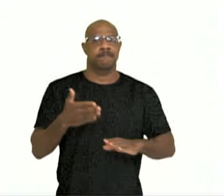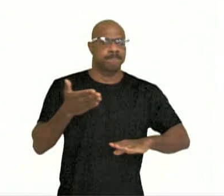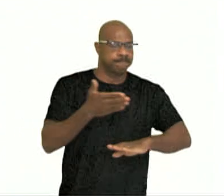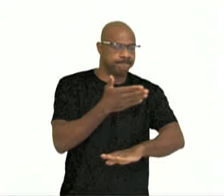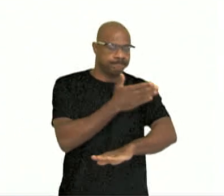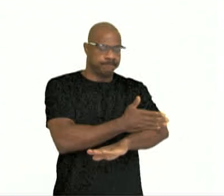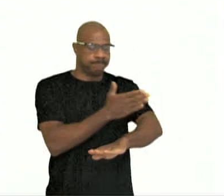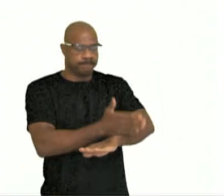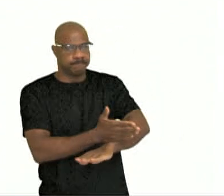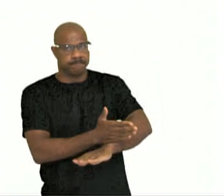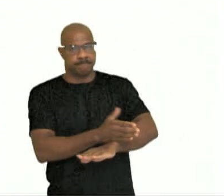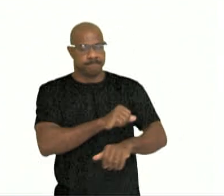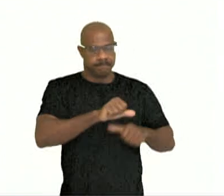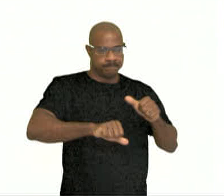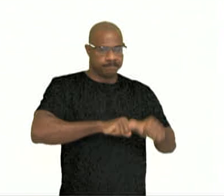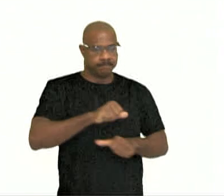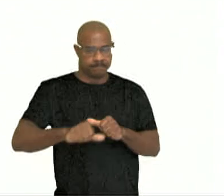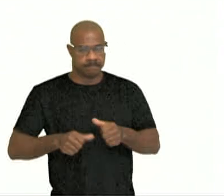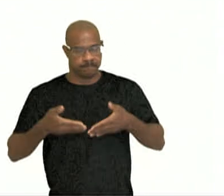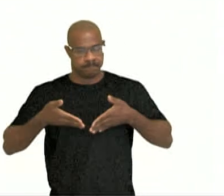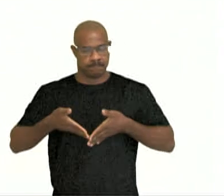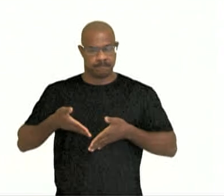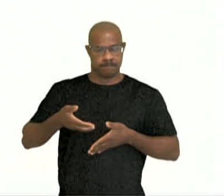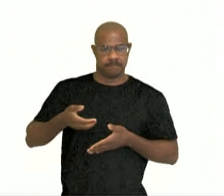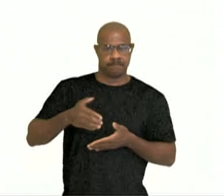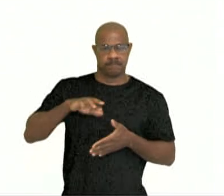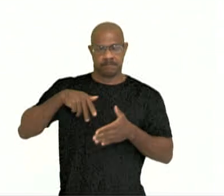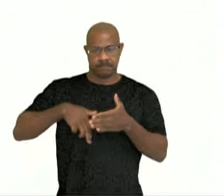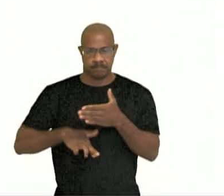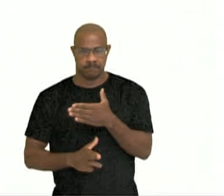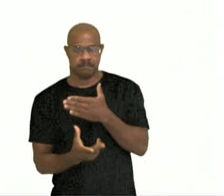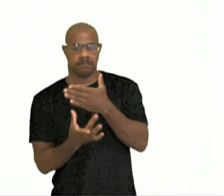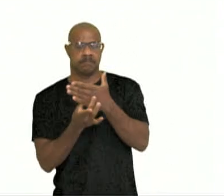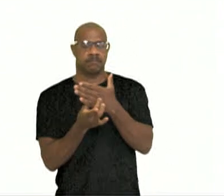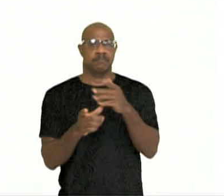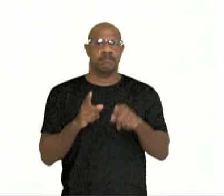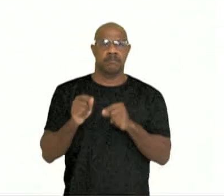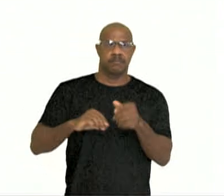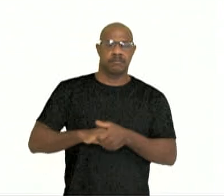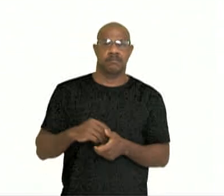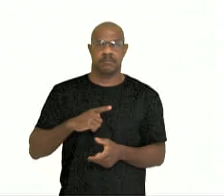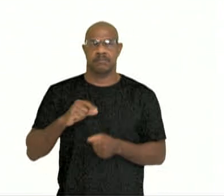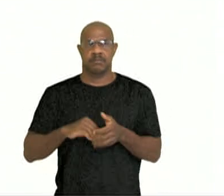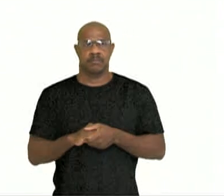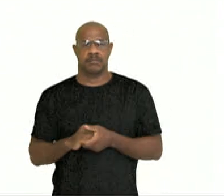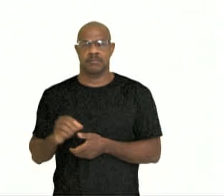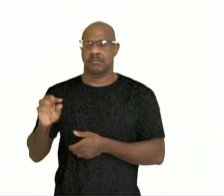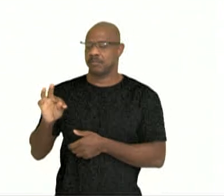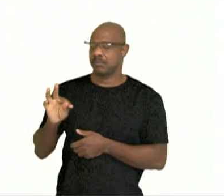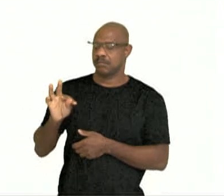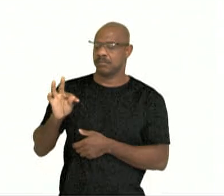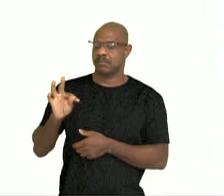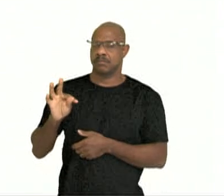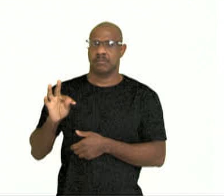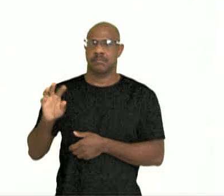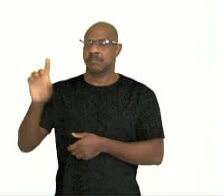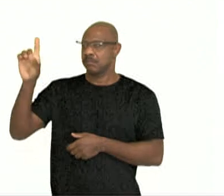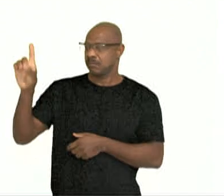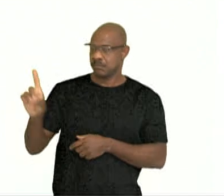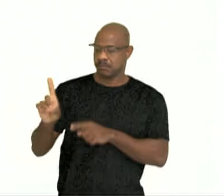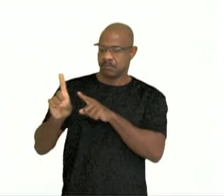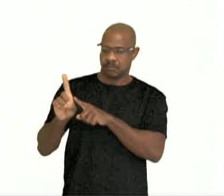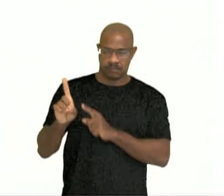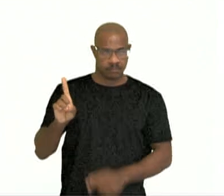Média e entrando no Renascimento, ou seja, onde há o teocentrismo, ou seja, Deus